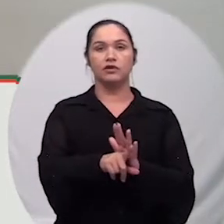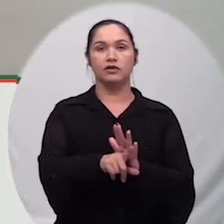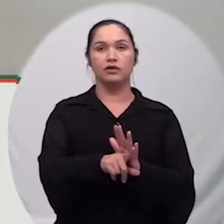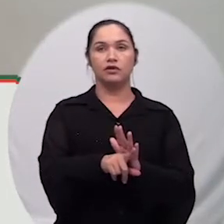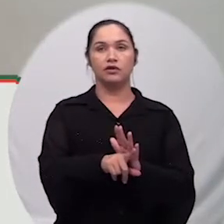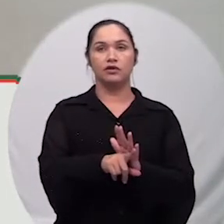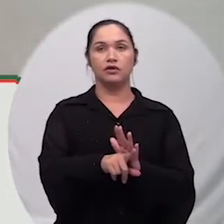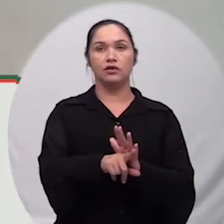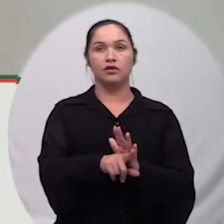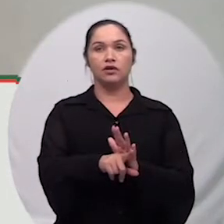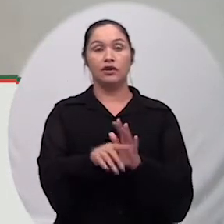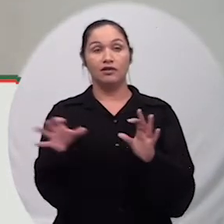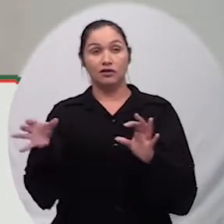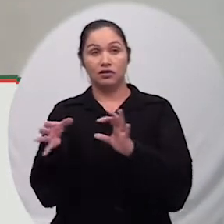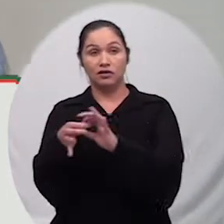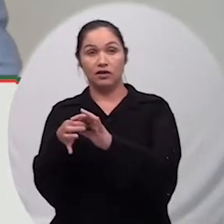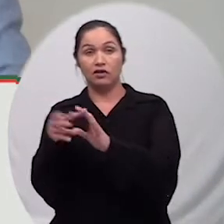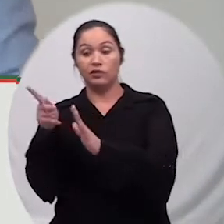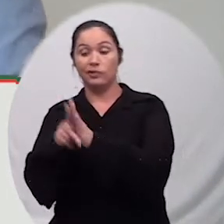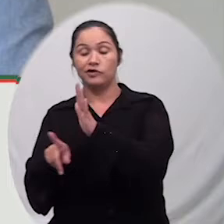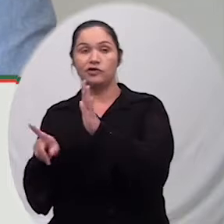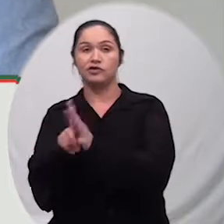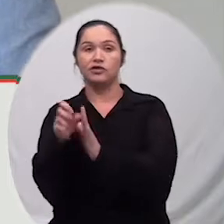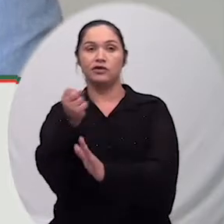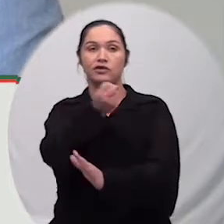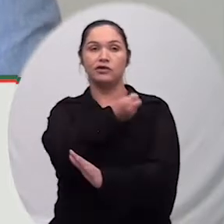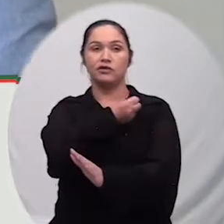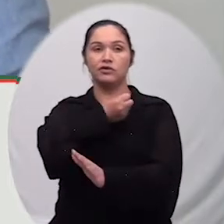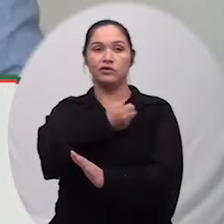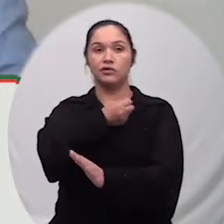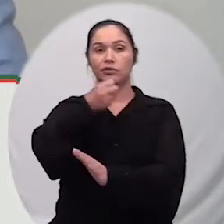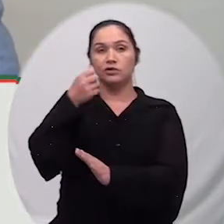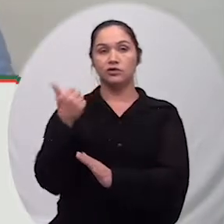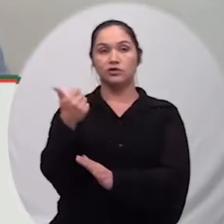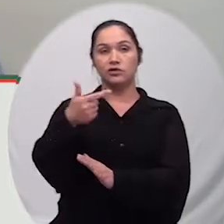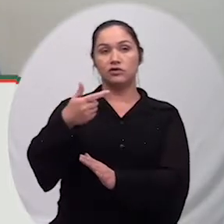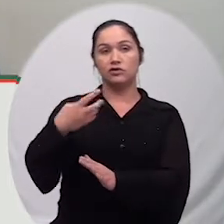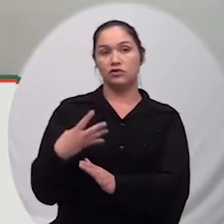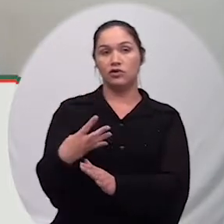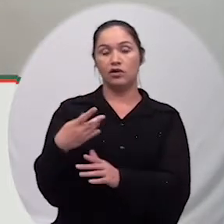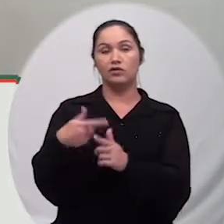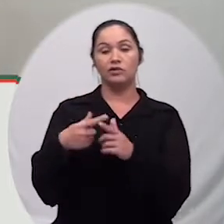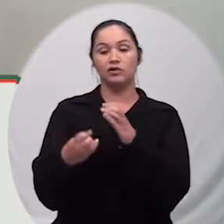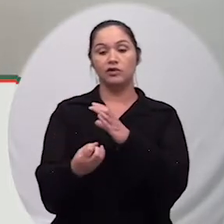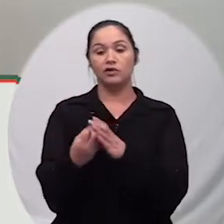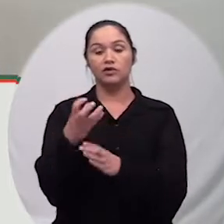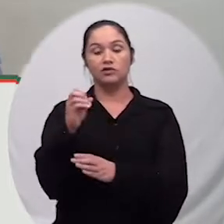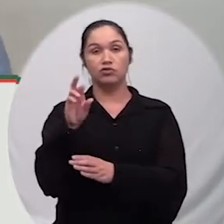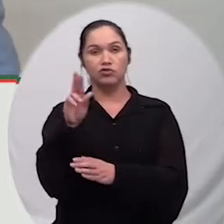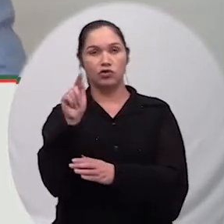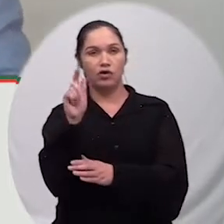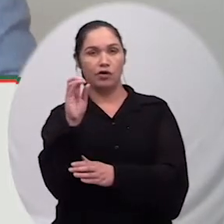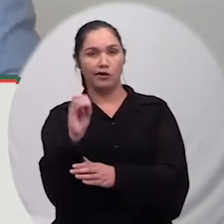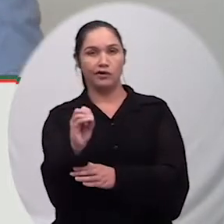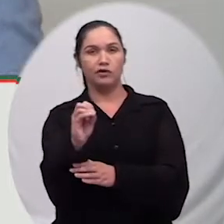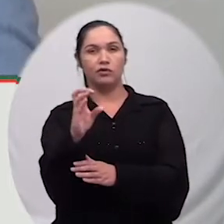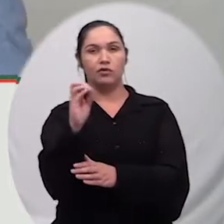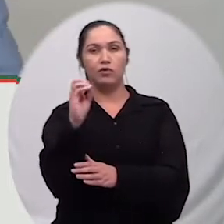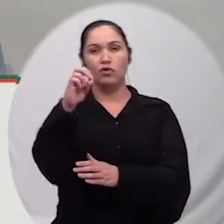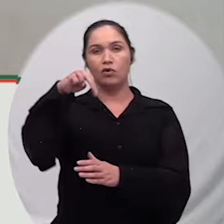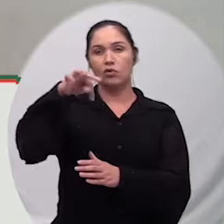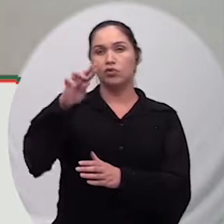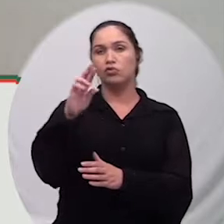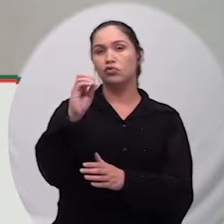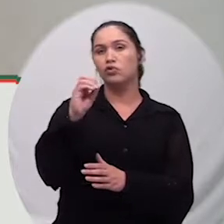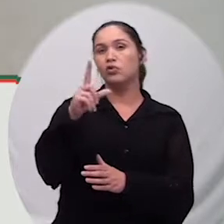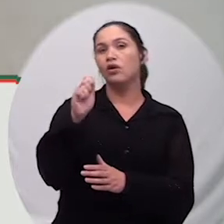projeto 124. Né? Porque a criação de órgão, do órgão controlador, né? Do controller lá do que